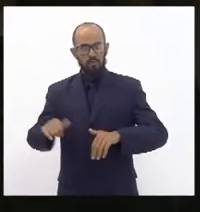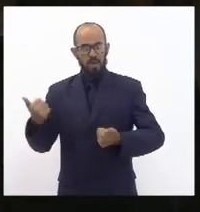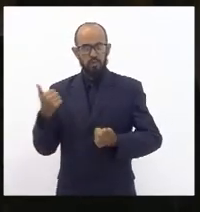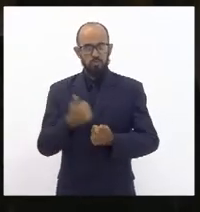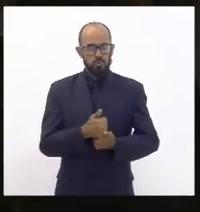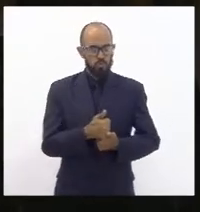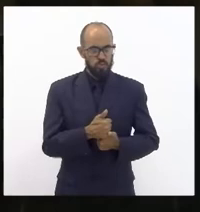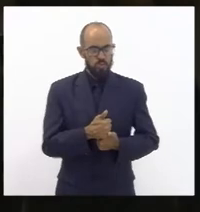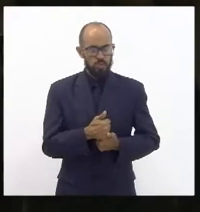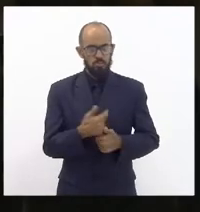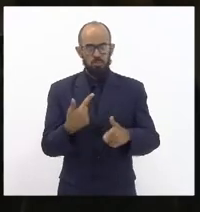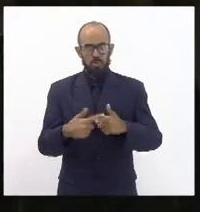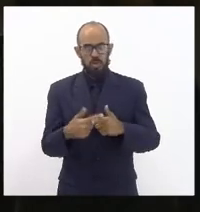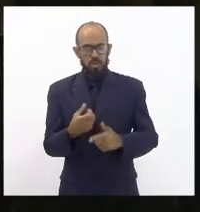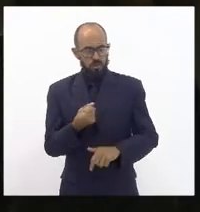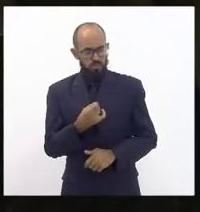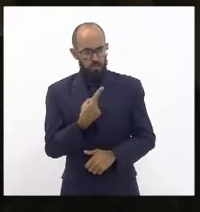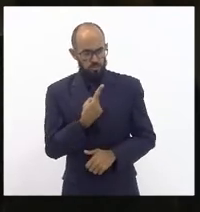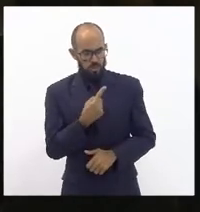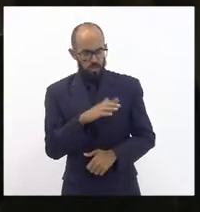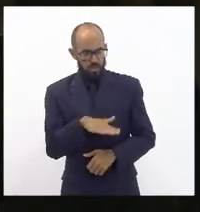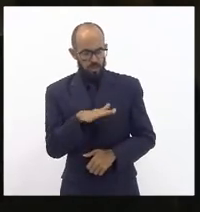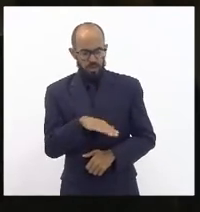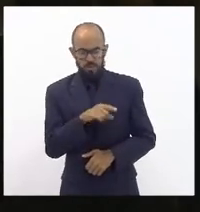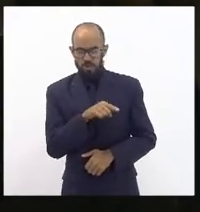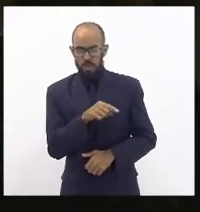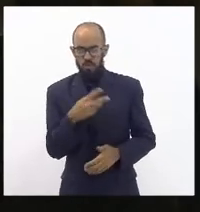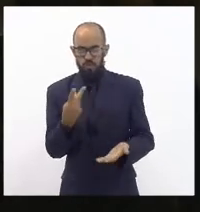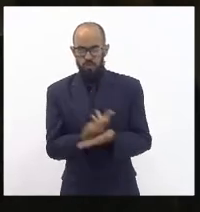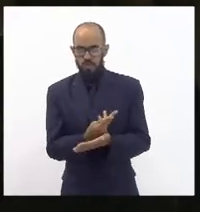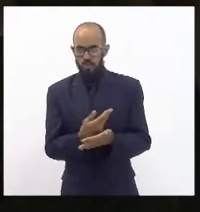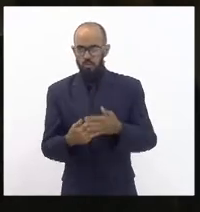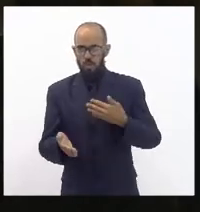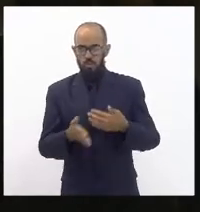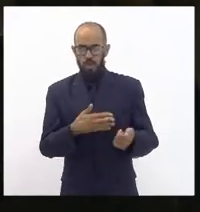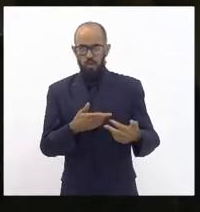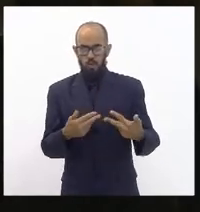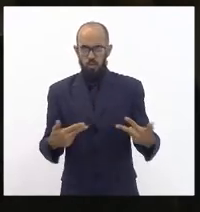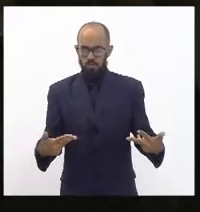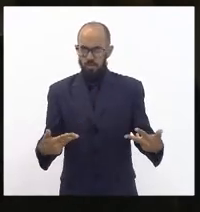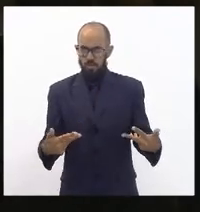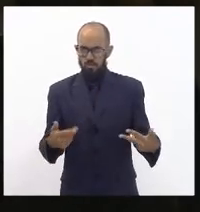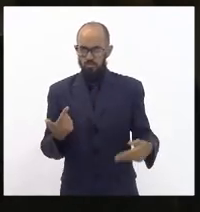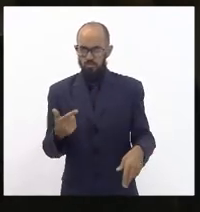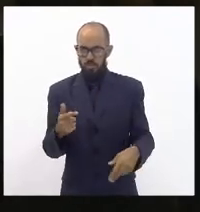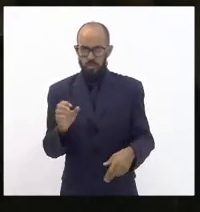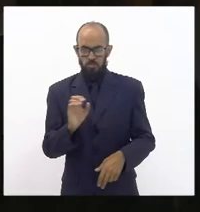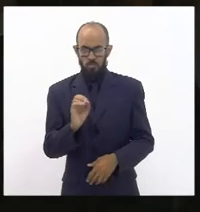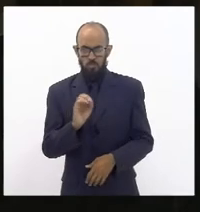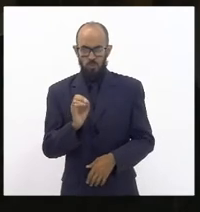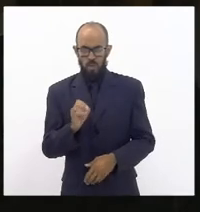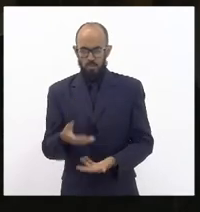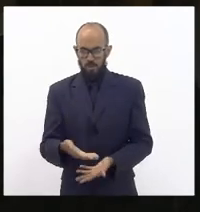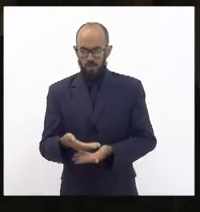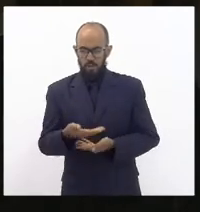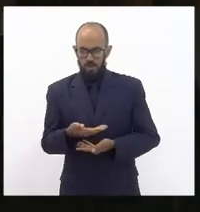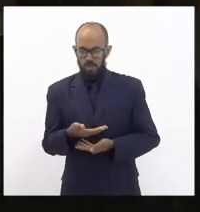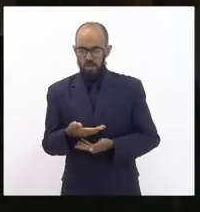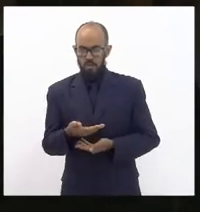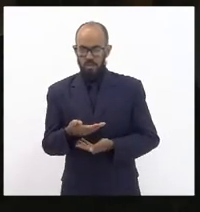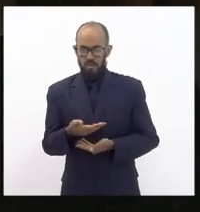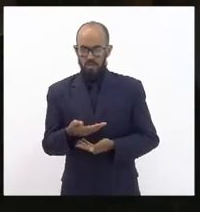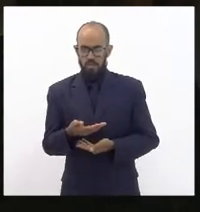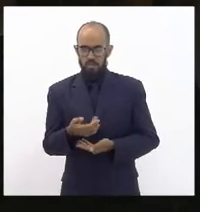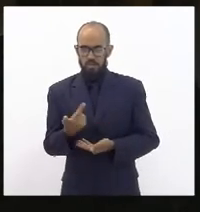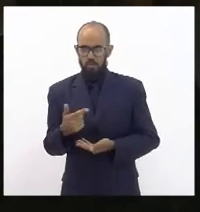guarda porque se uma daquelas crianças vieram sofrer qualquer coisa não tem ninguém para atender não